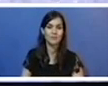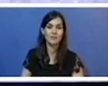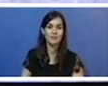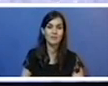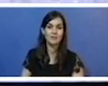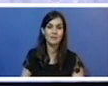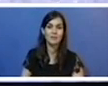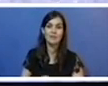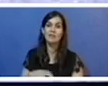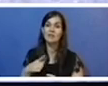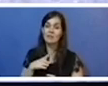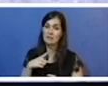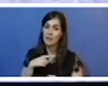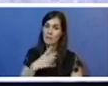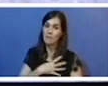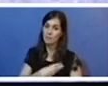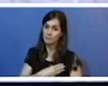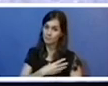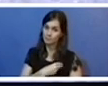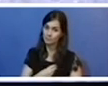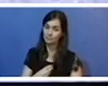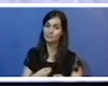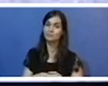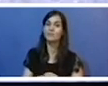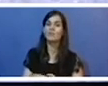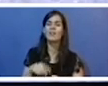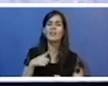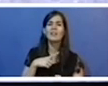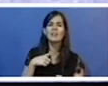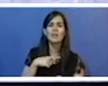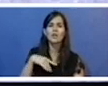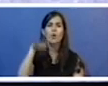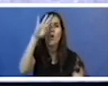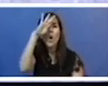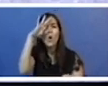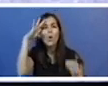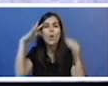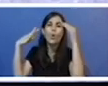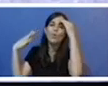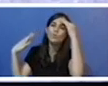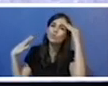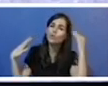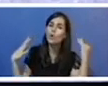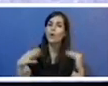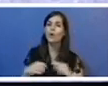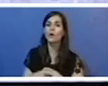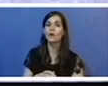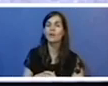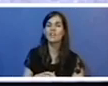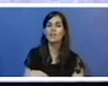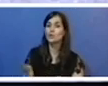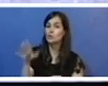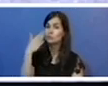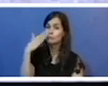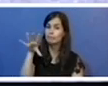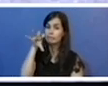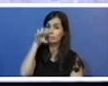tem glândulas mamárias e outras como a sudorípara, a sebácea e a